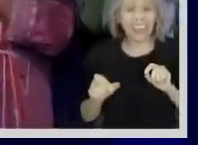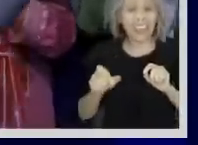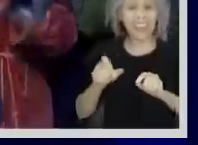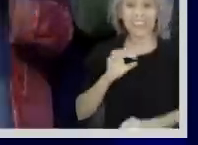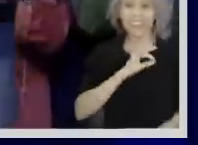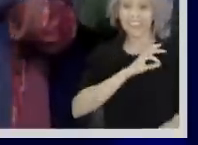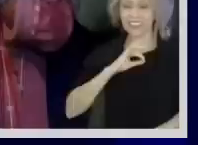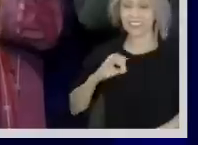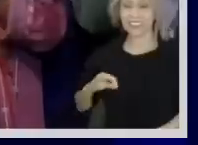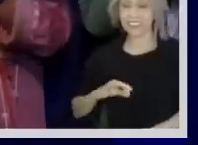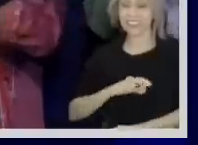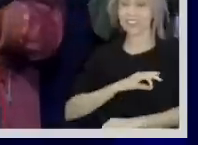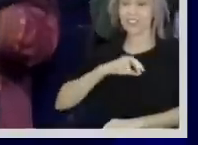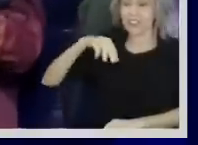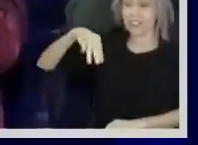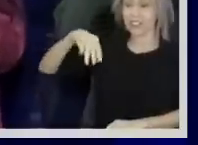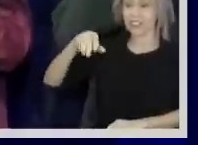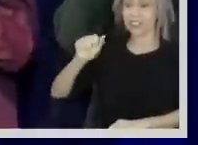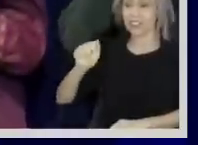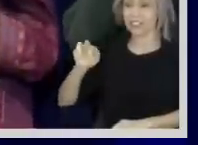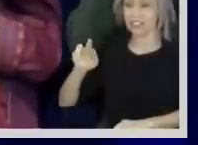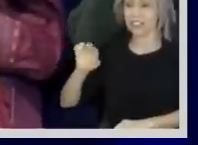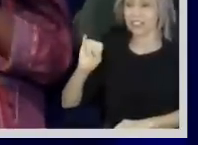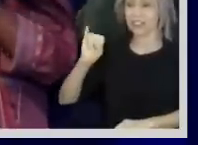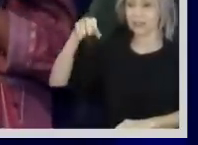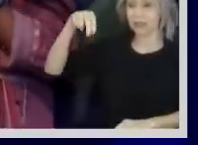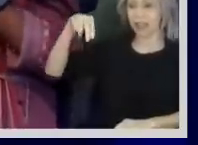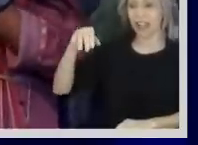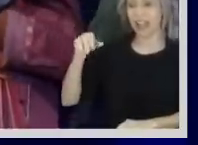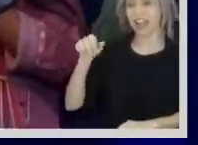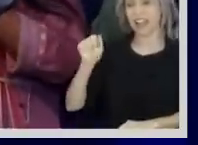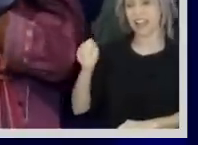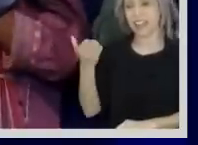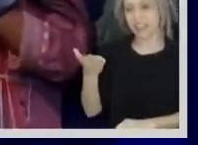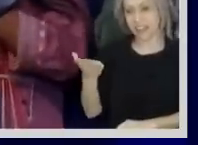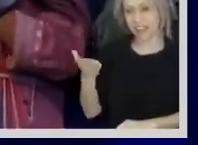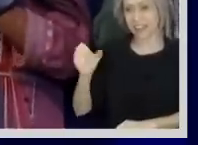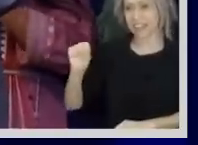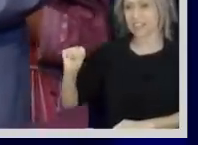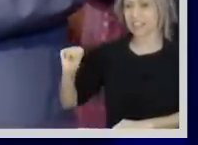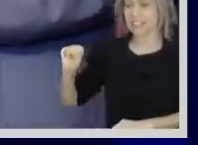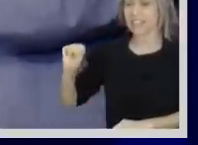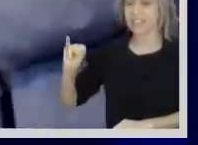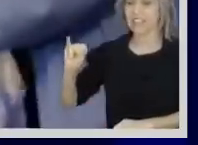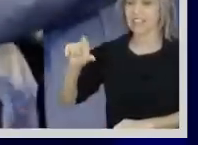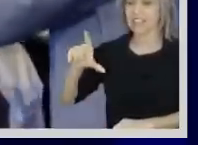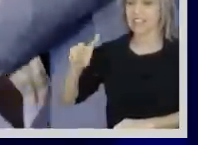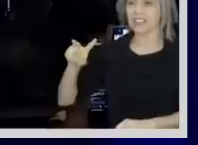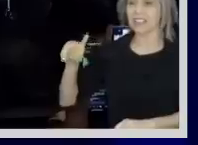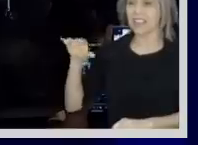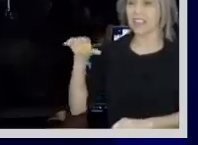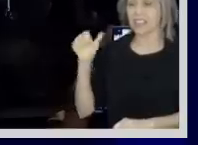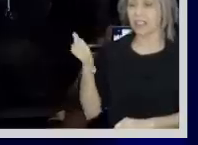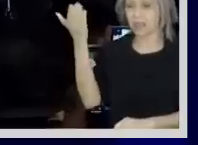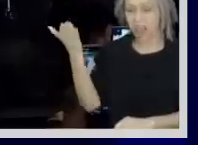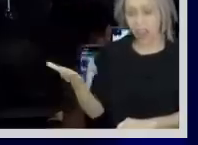Permita, Dani. Imagina, Marcelo. Por favor. O MDB, a gente viu que está pegando aí pelo menos 3 ministérios importantes, né? Sim. E a gente vê que são vários